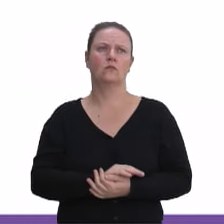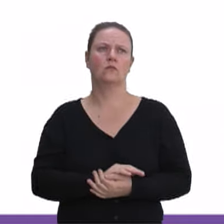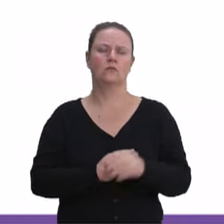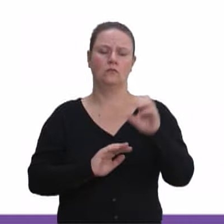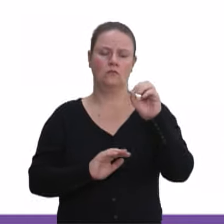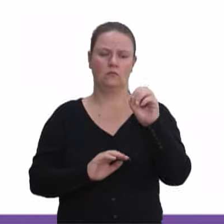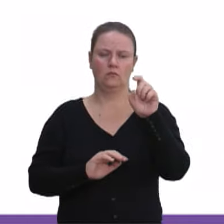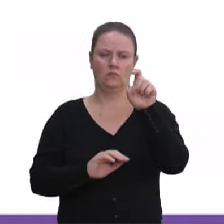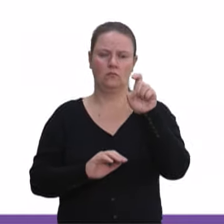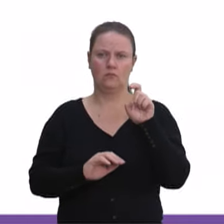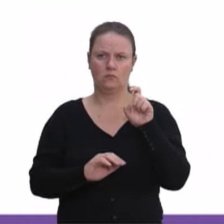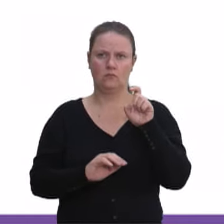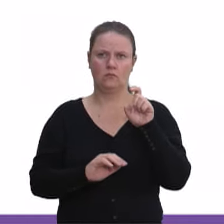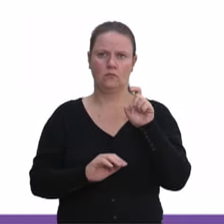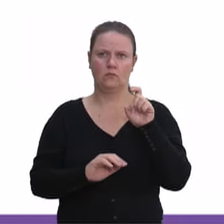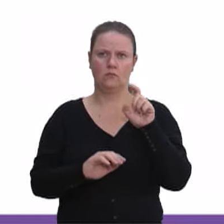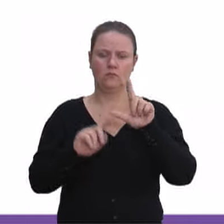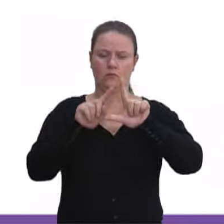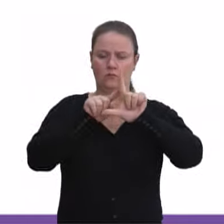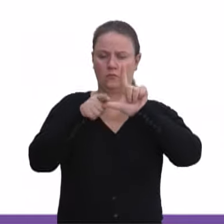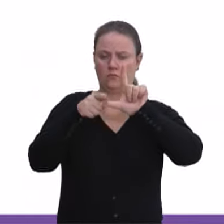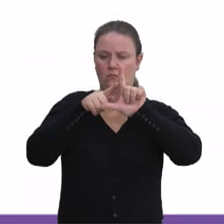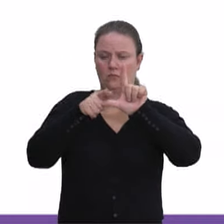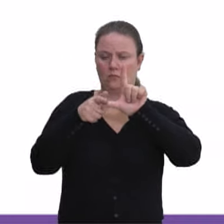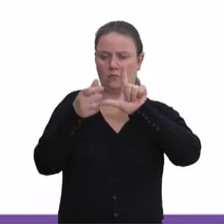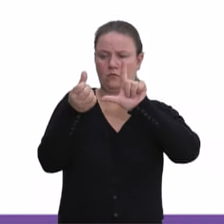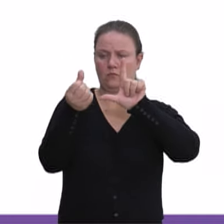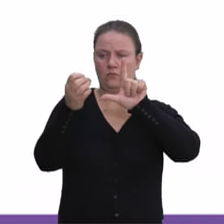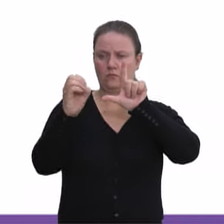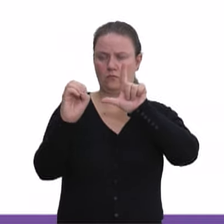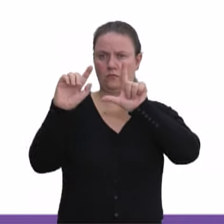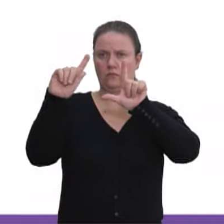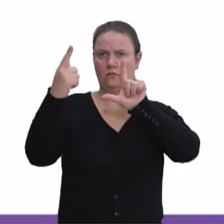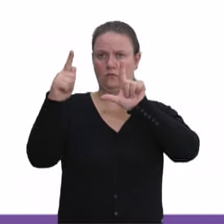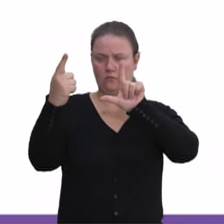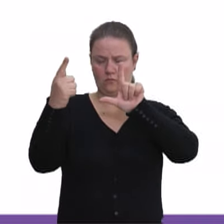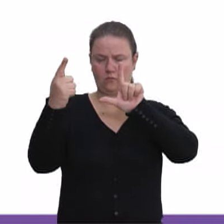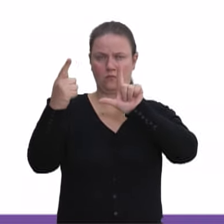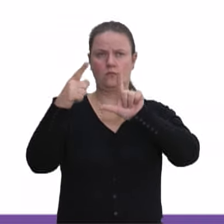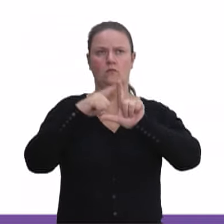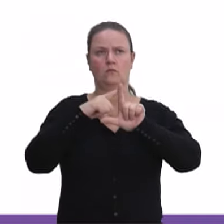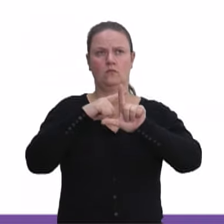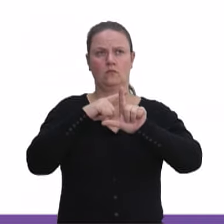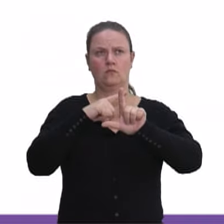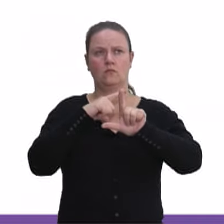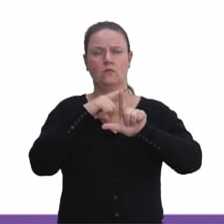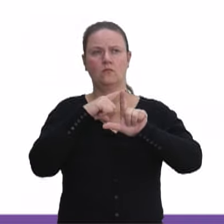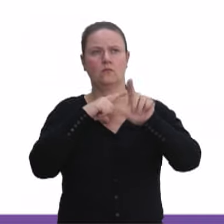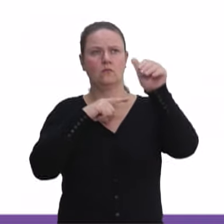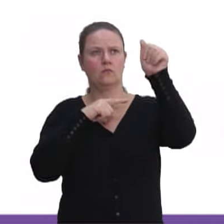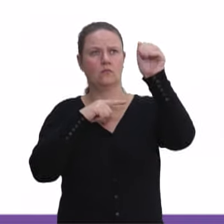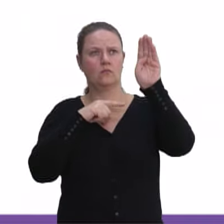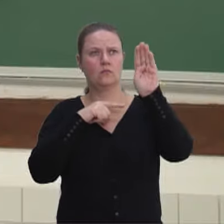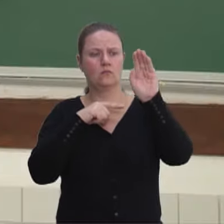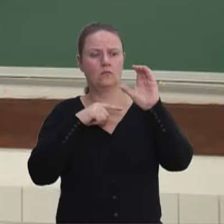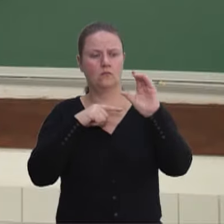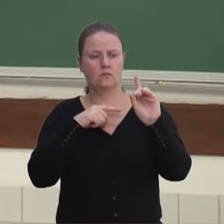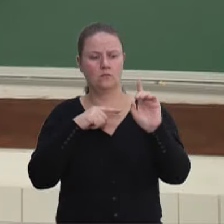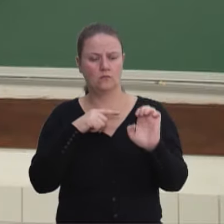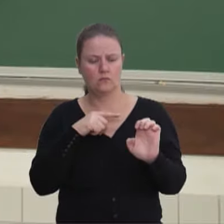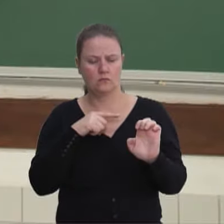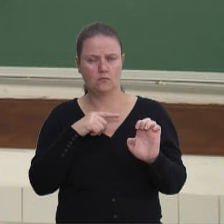OX, o ângulo de 60 graus a gente tem aí as nossas alternativas. Gente, essa questão,